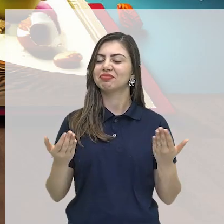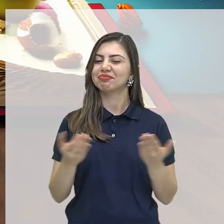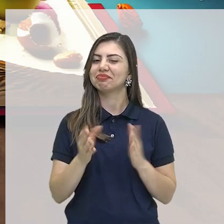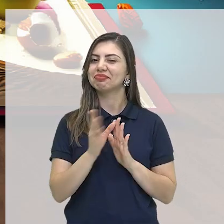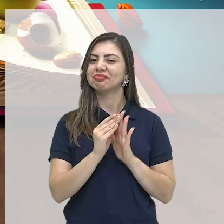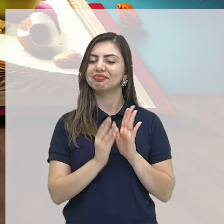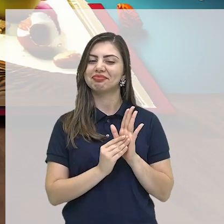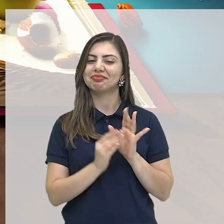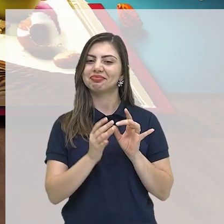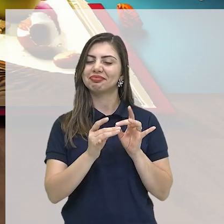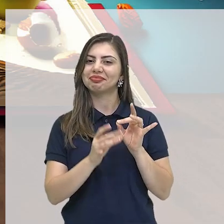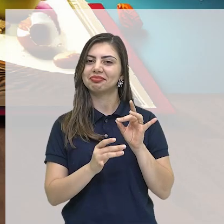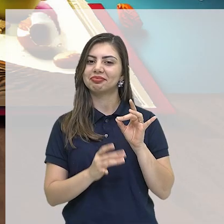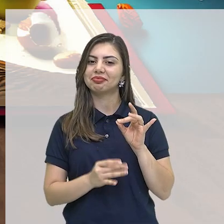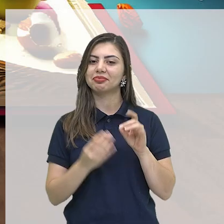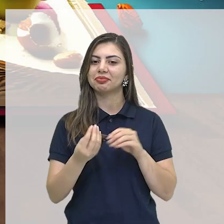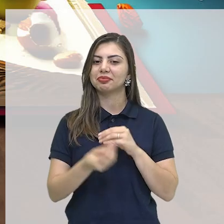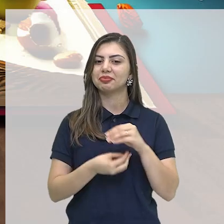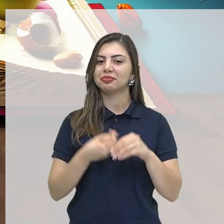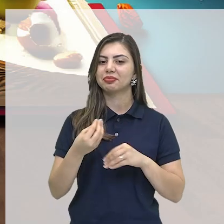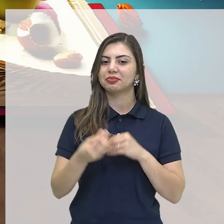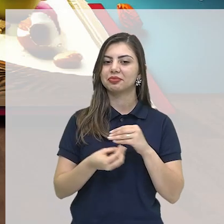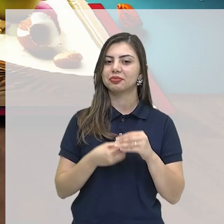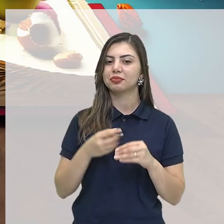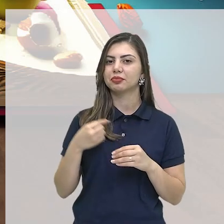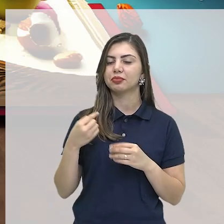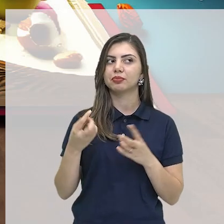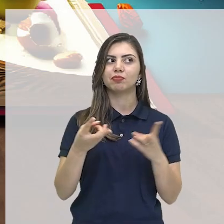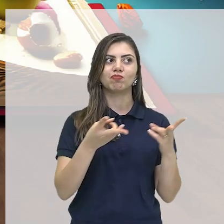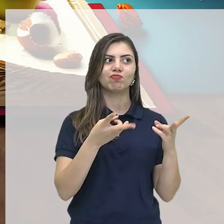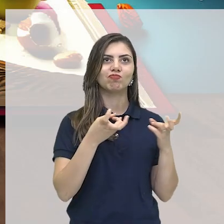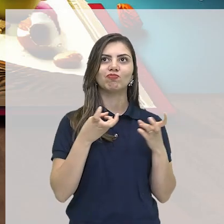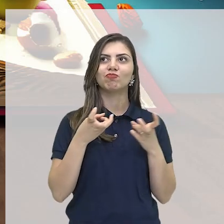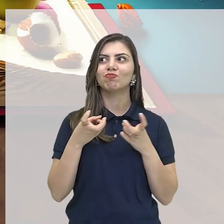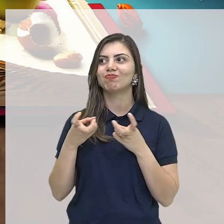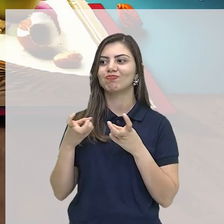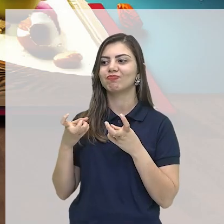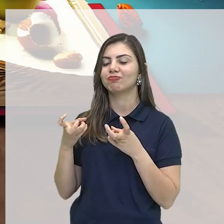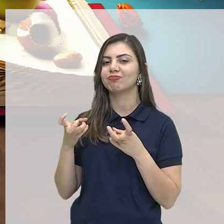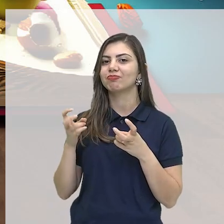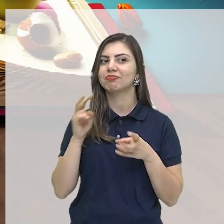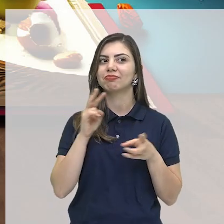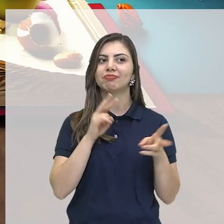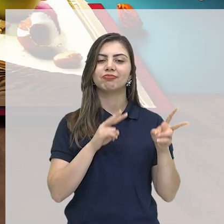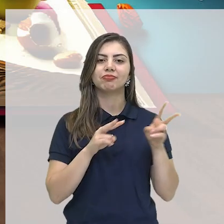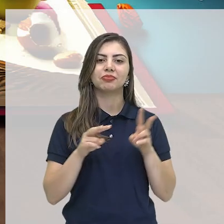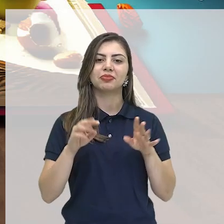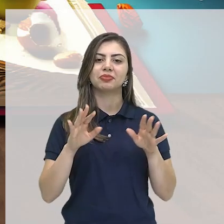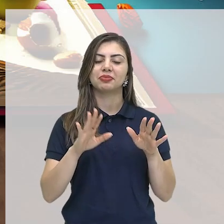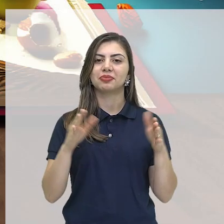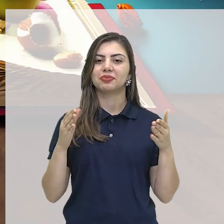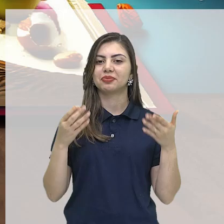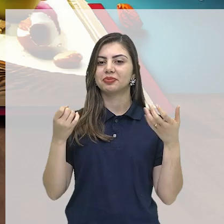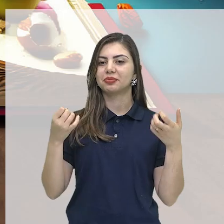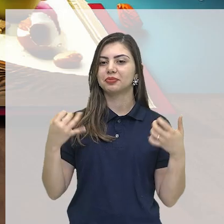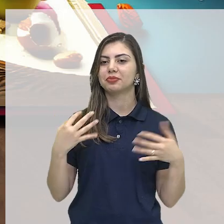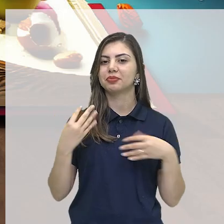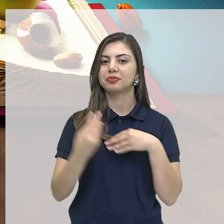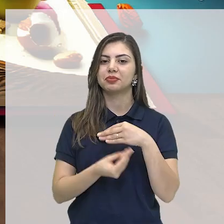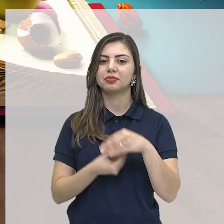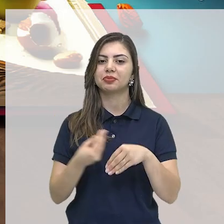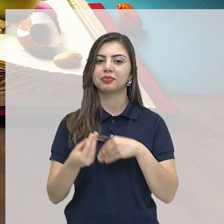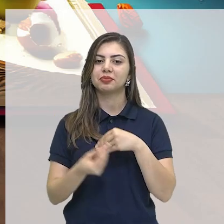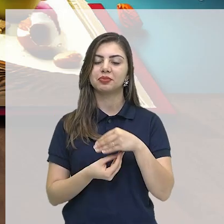muito conteúdo para falar sobre misturas quando a gente olha ao nosso redor, né? E a gente vai falar um pouquinho